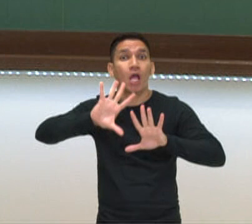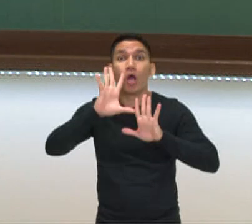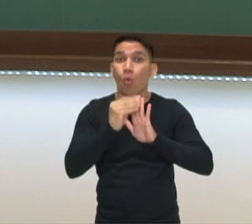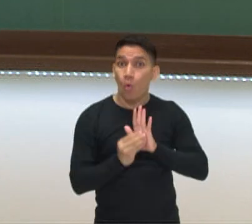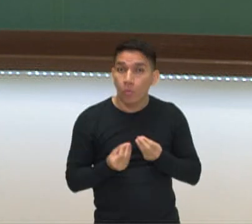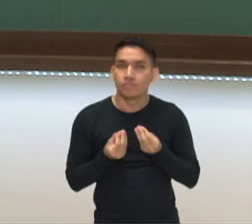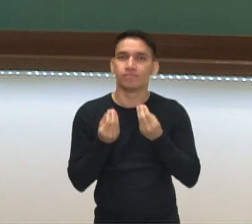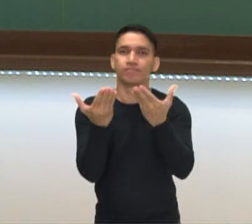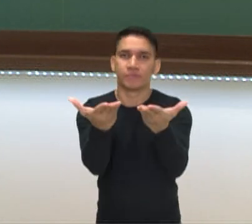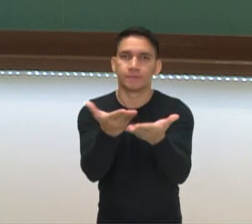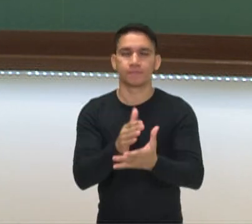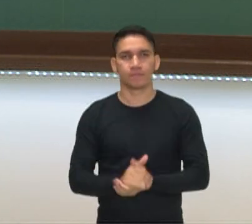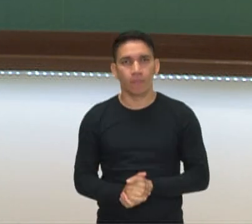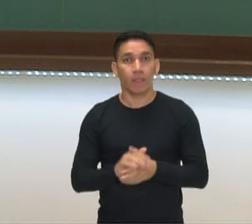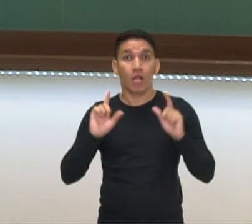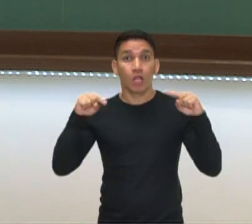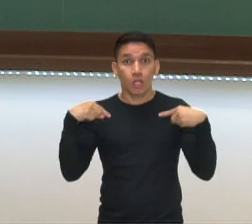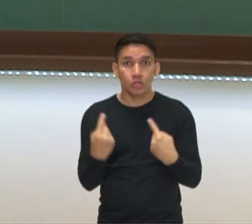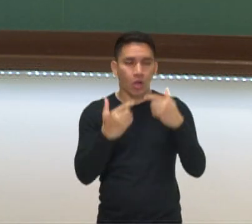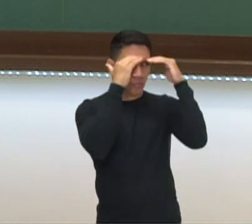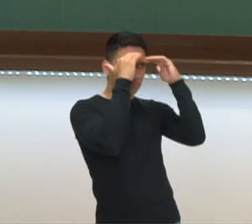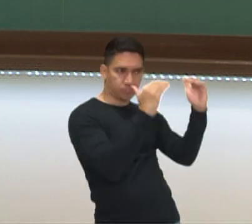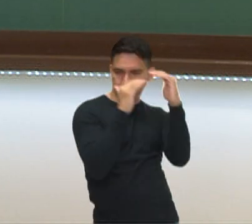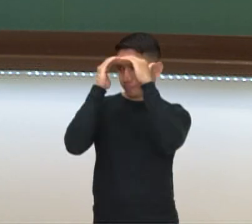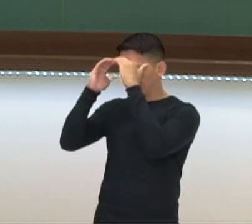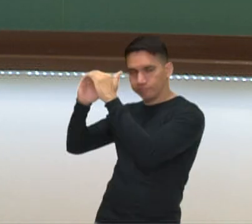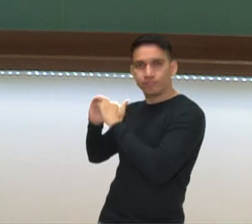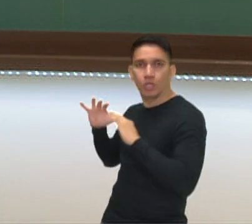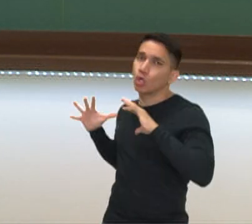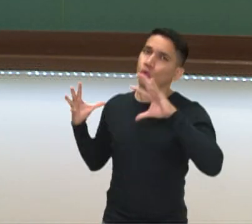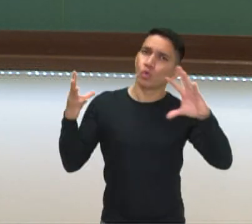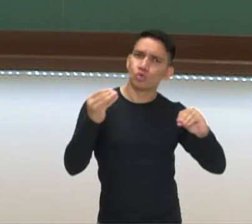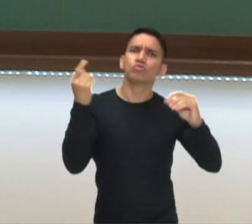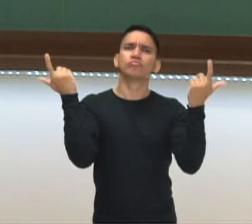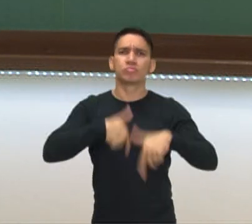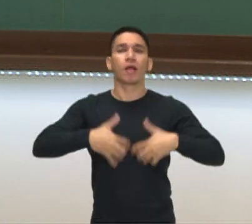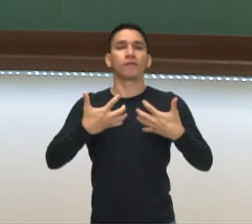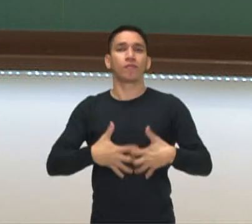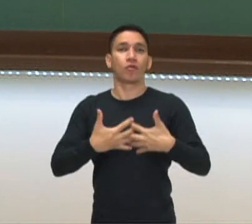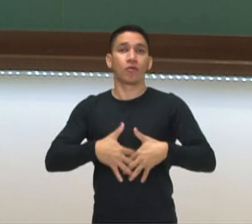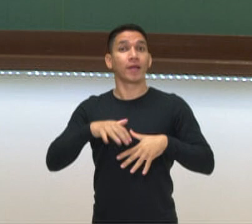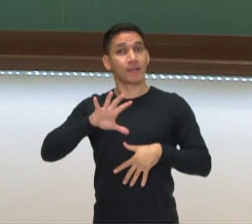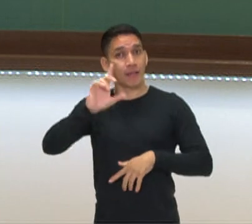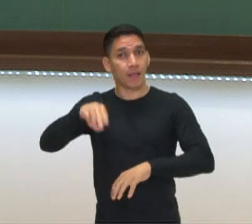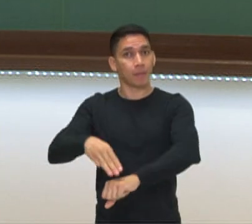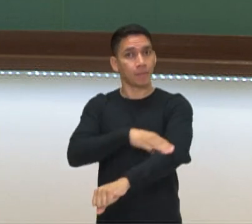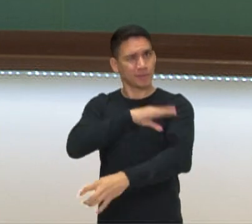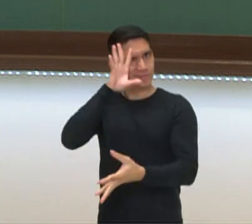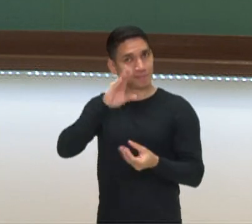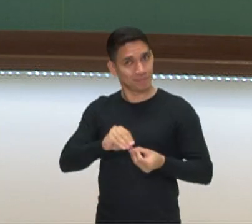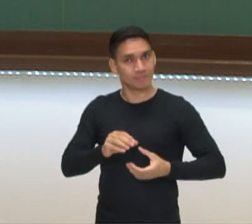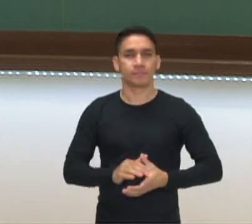até vocês. E nós vamos nos respeitando e fazendo isso acontecer. Isso é que é a moral, entendeu?